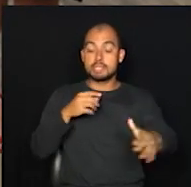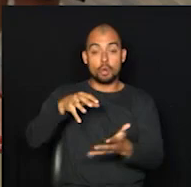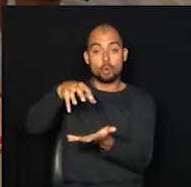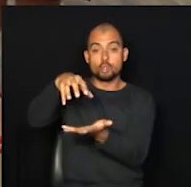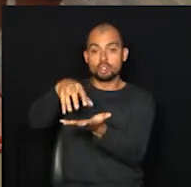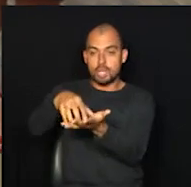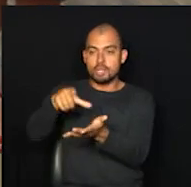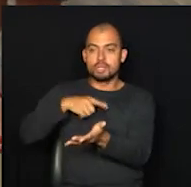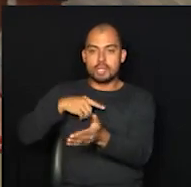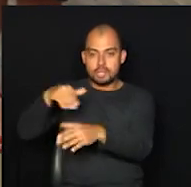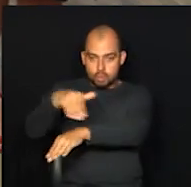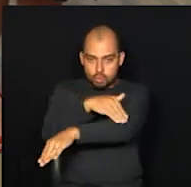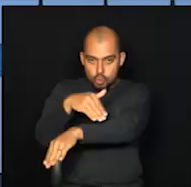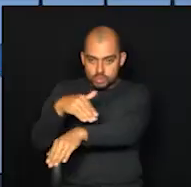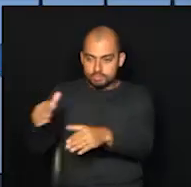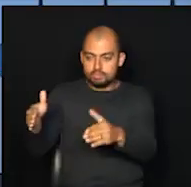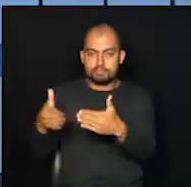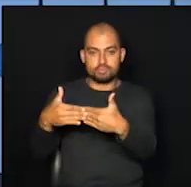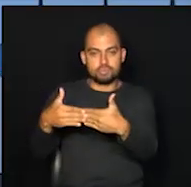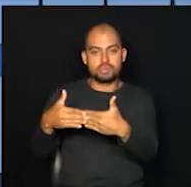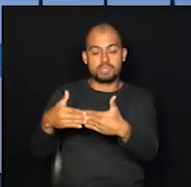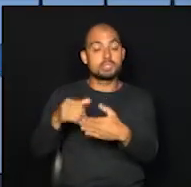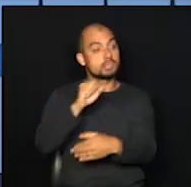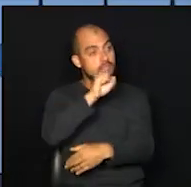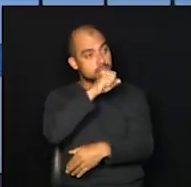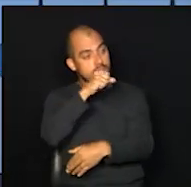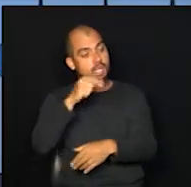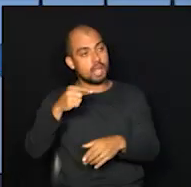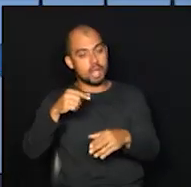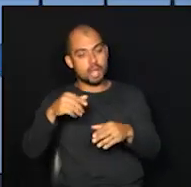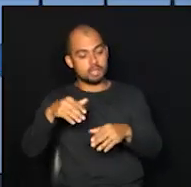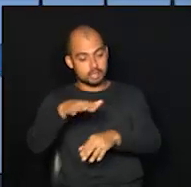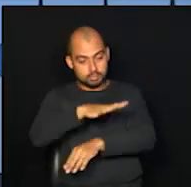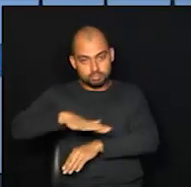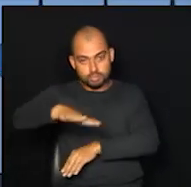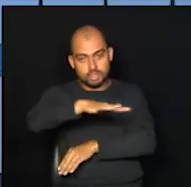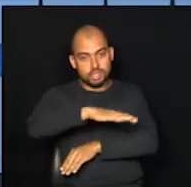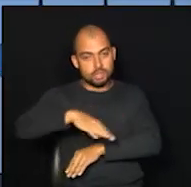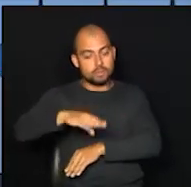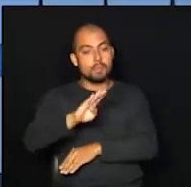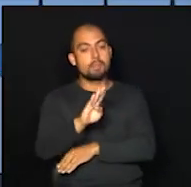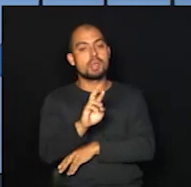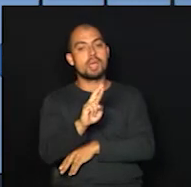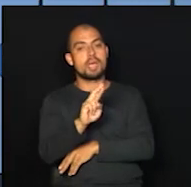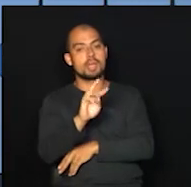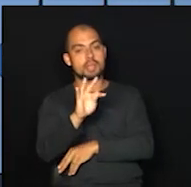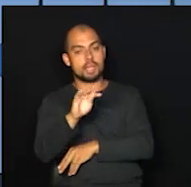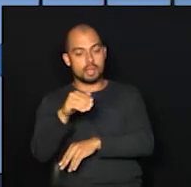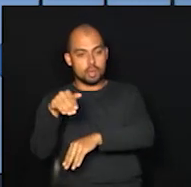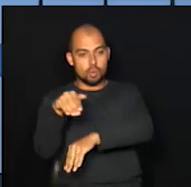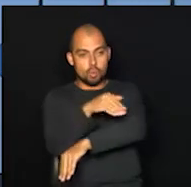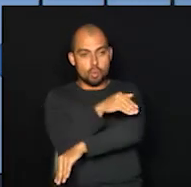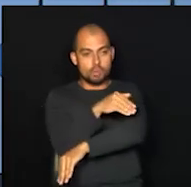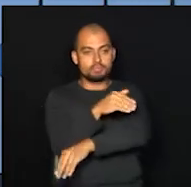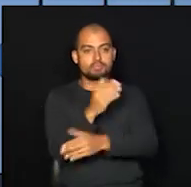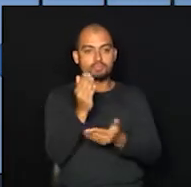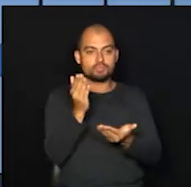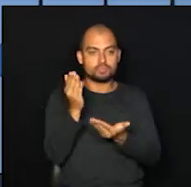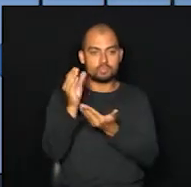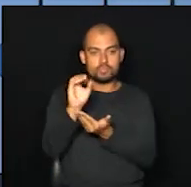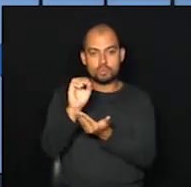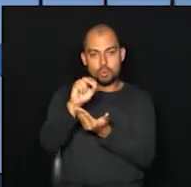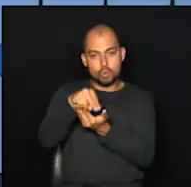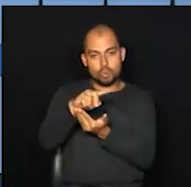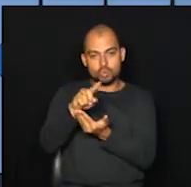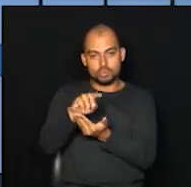conta das obras do BRT que estão sendo finalizadas ali na região entre a rua 11 de agosto com a rua